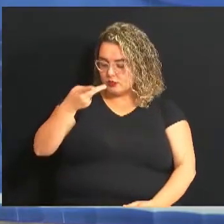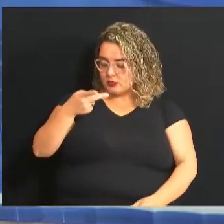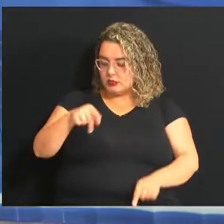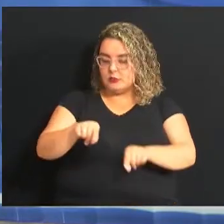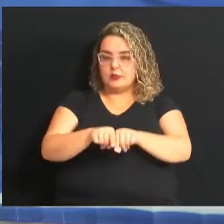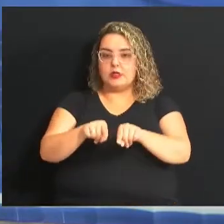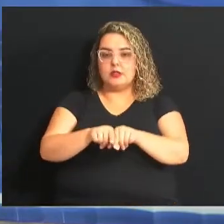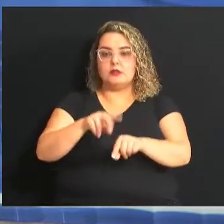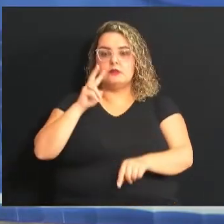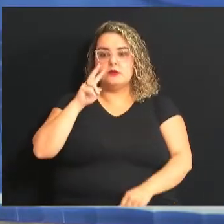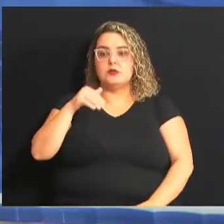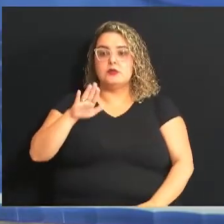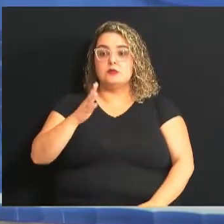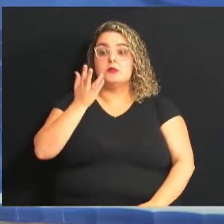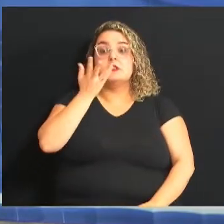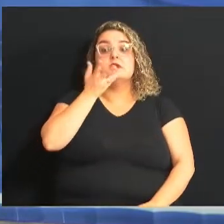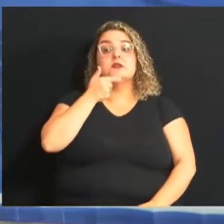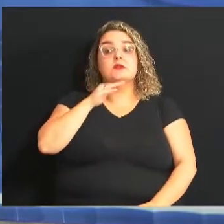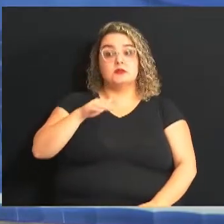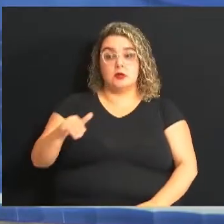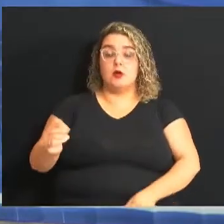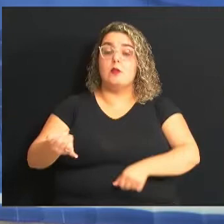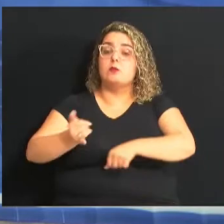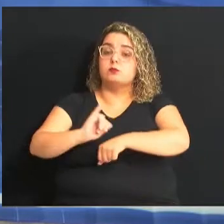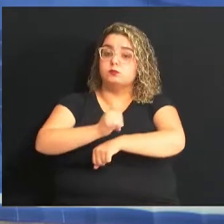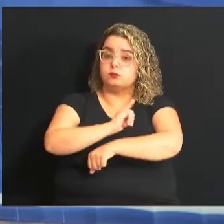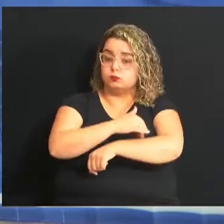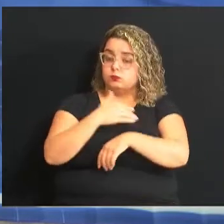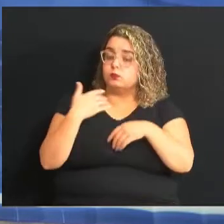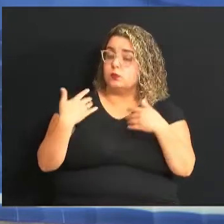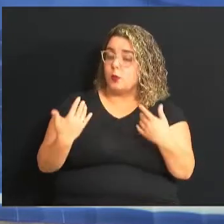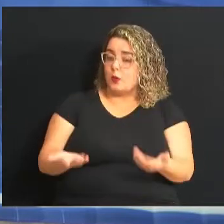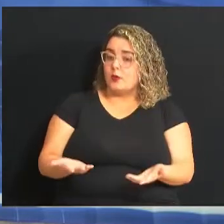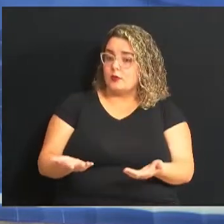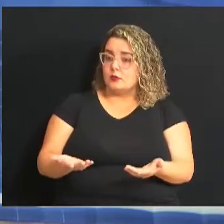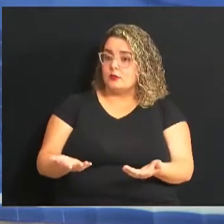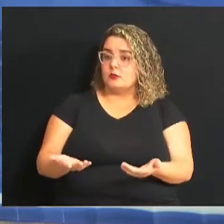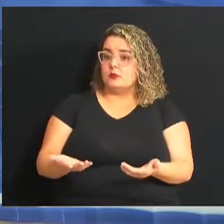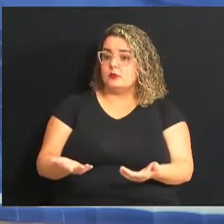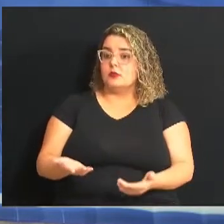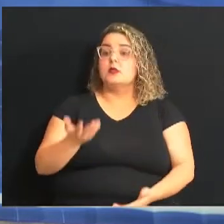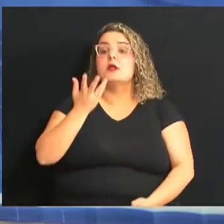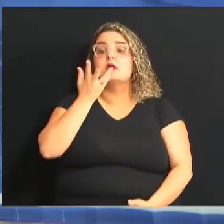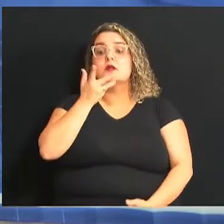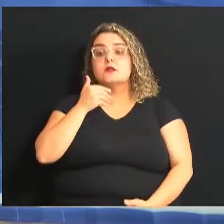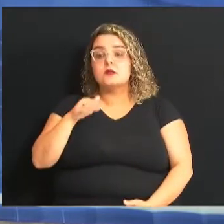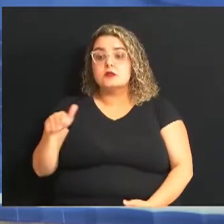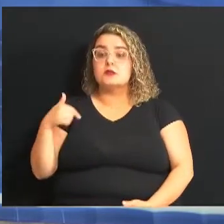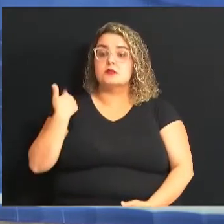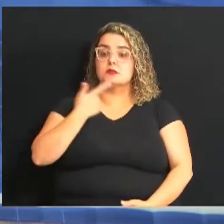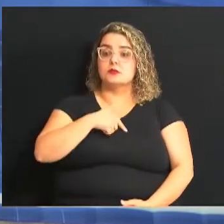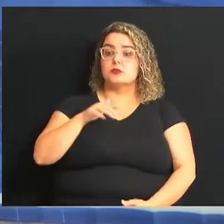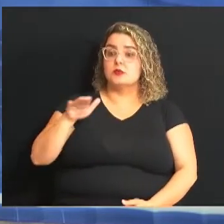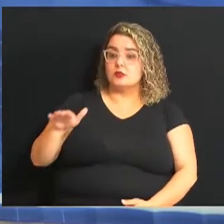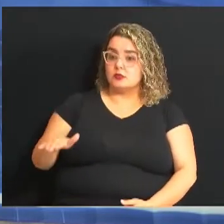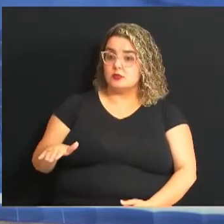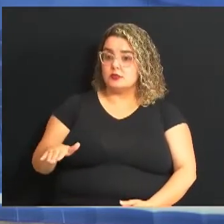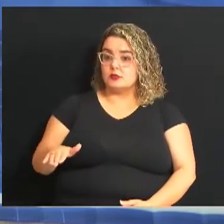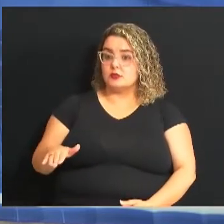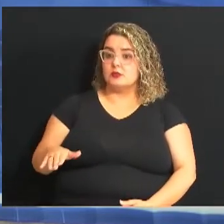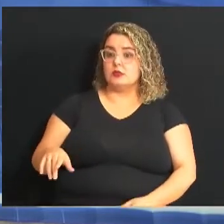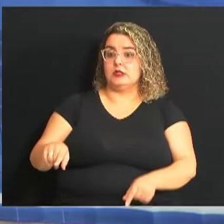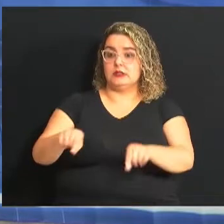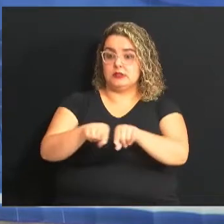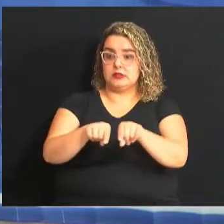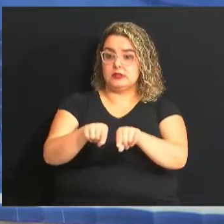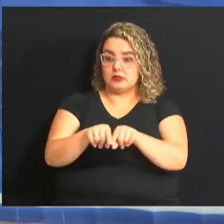vez mais crianças obesas, né? E no caso de crianças, dos nossos pequenos, também,